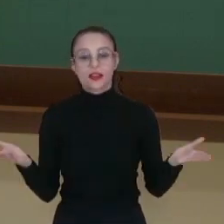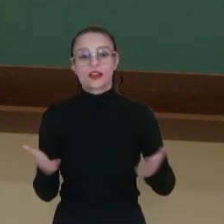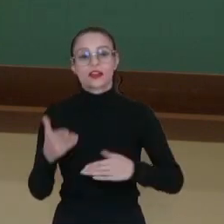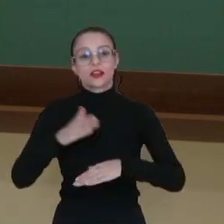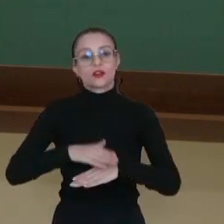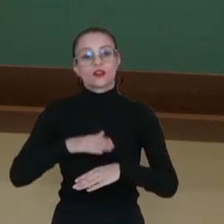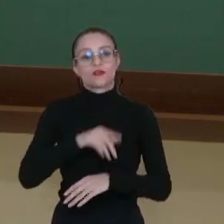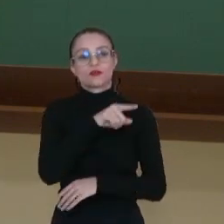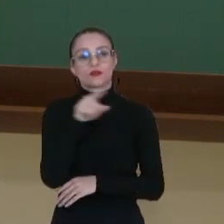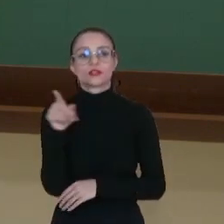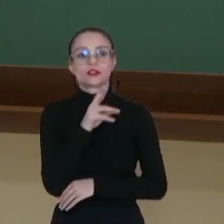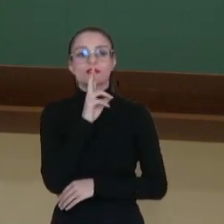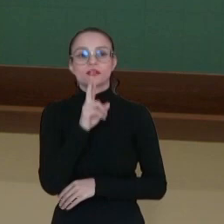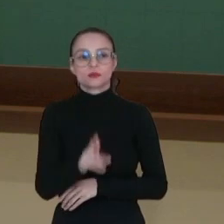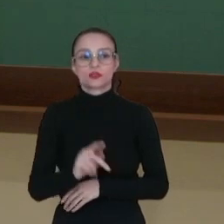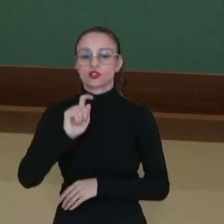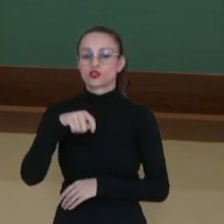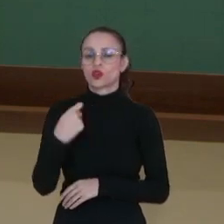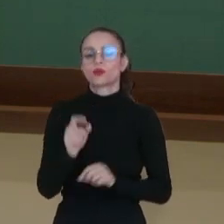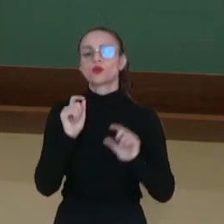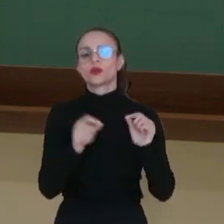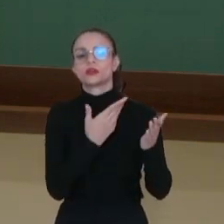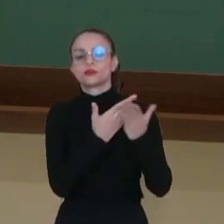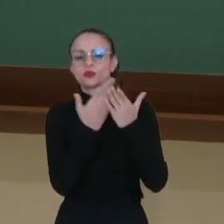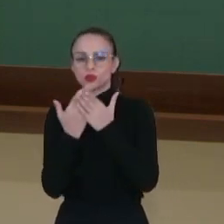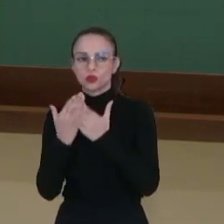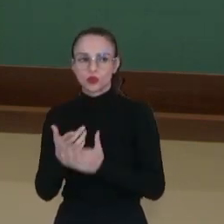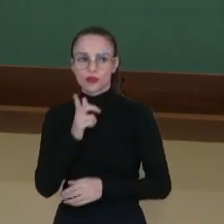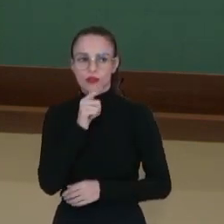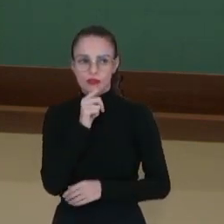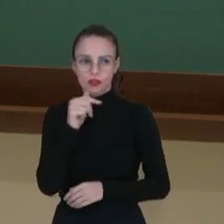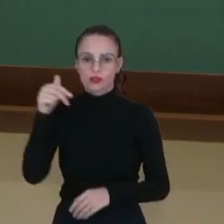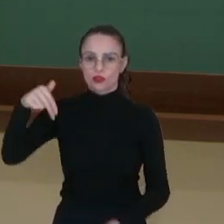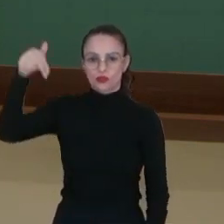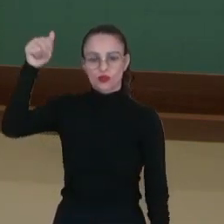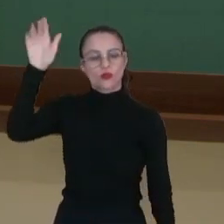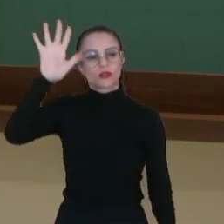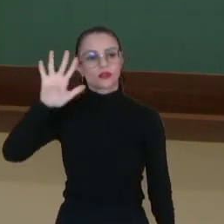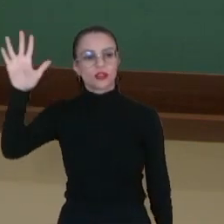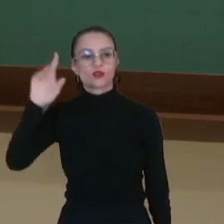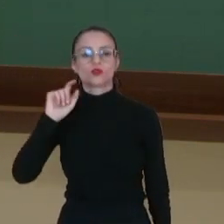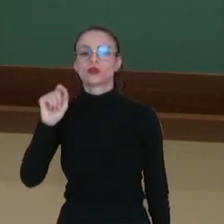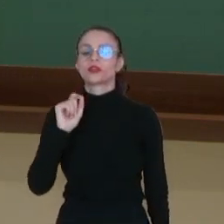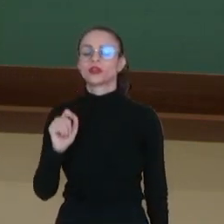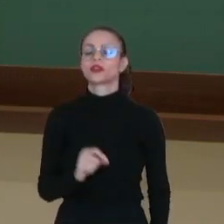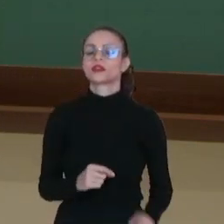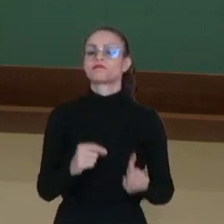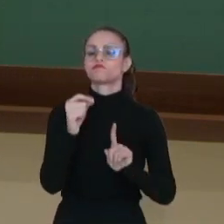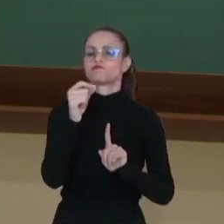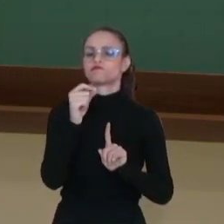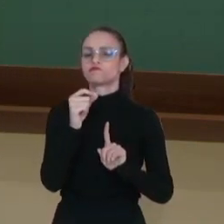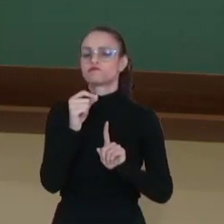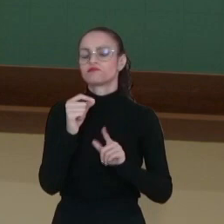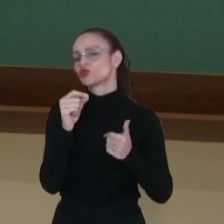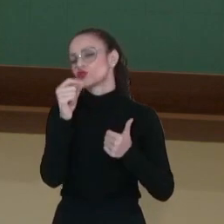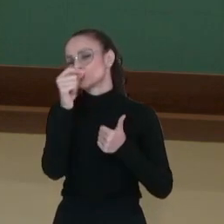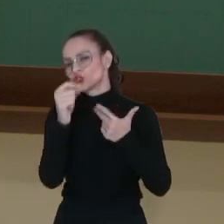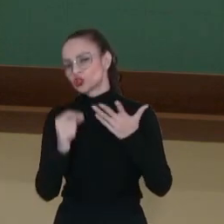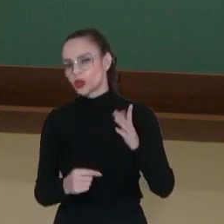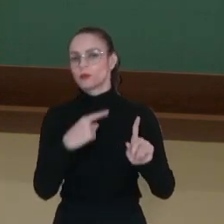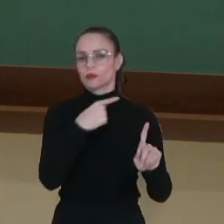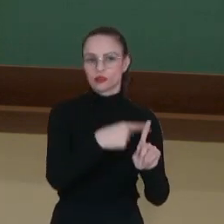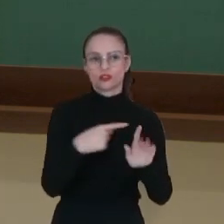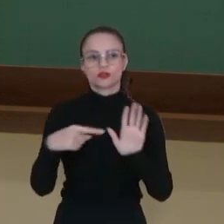vão responder ali sobre o que a gente estudou, né, dessa hidrografia do Nordeste, quais são os pontos positivos e quais os